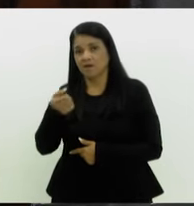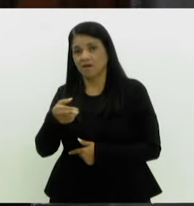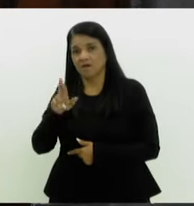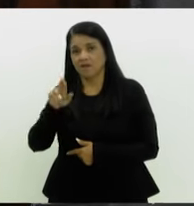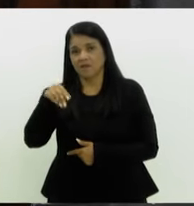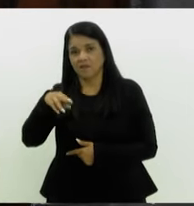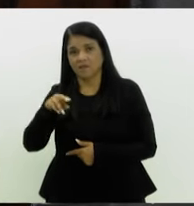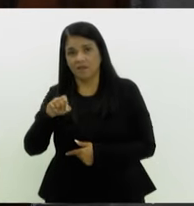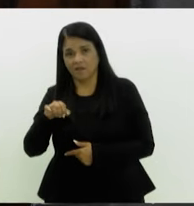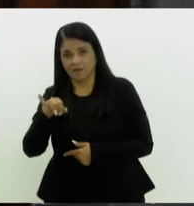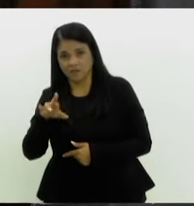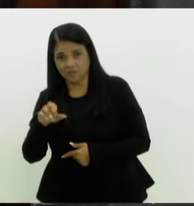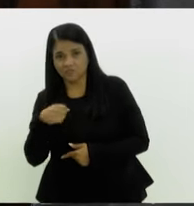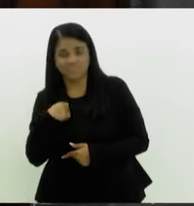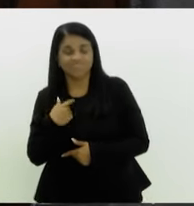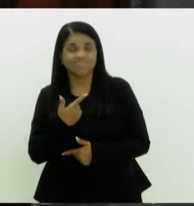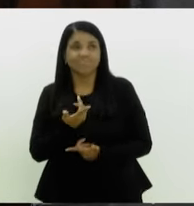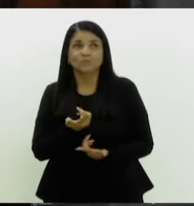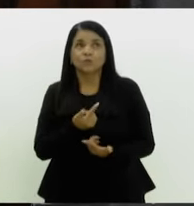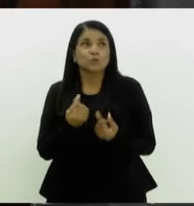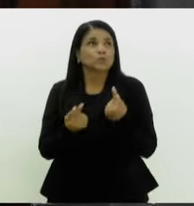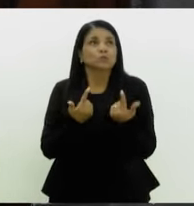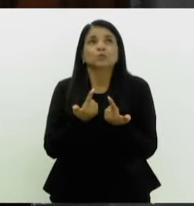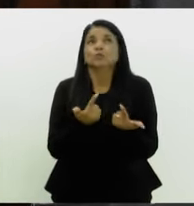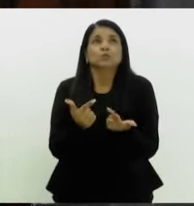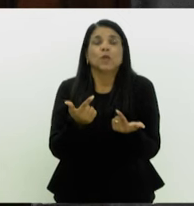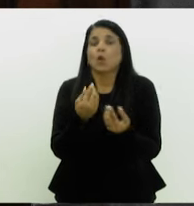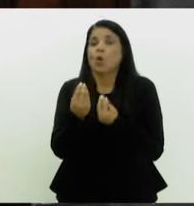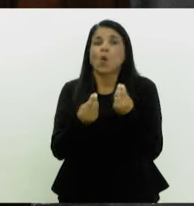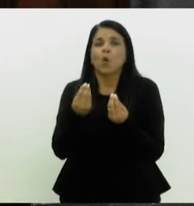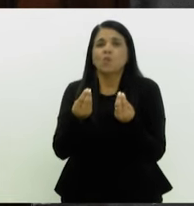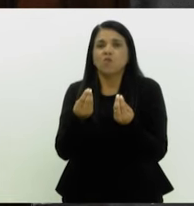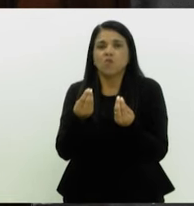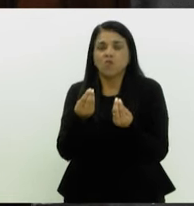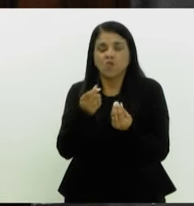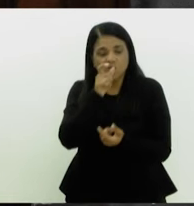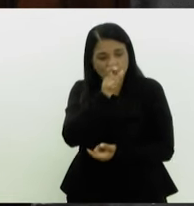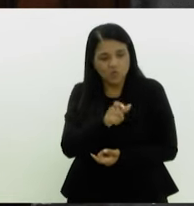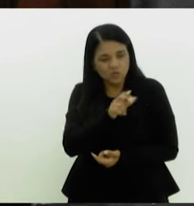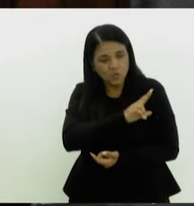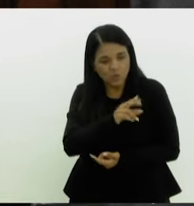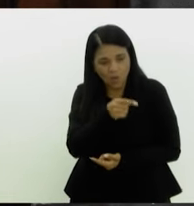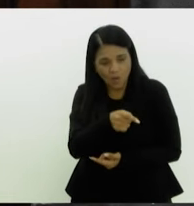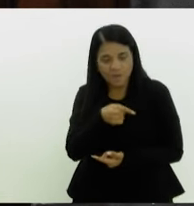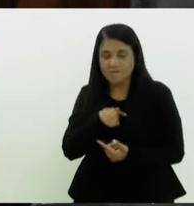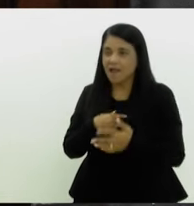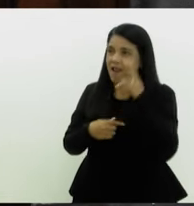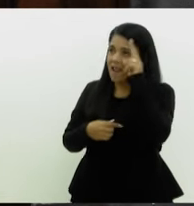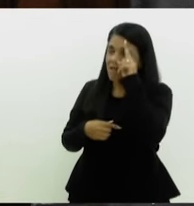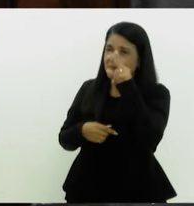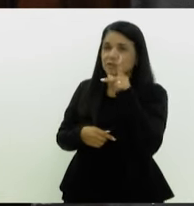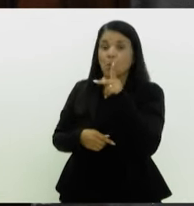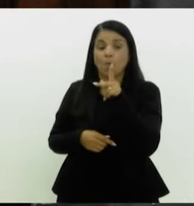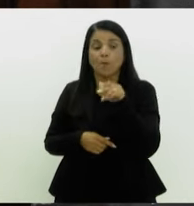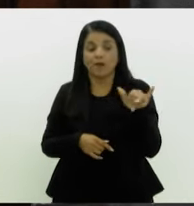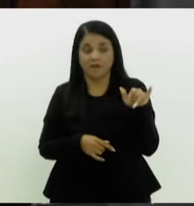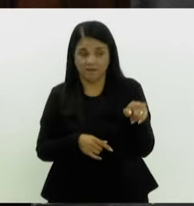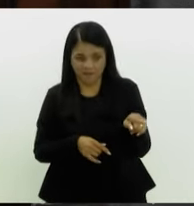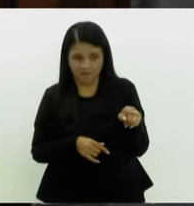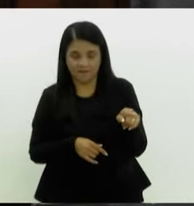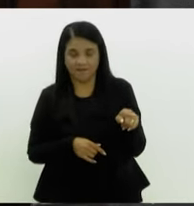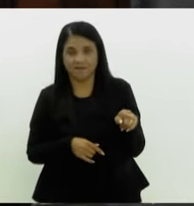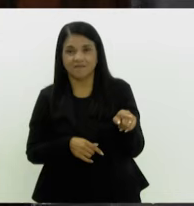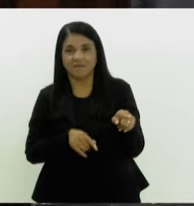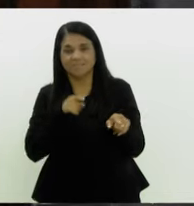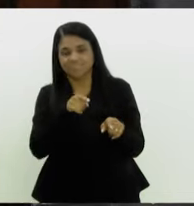lógico Não tem como Laura as pessoas falarem de você não lembrarem seu pai mas assim como eu tava falando da Célia você vai